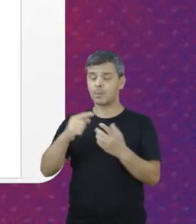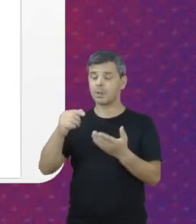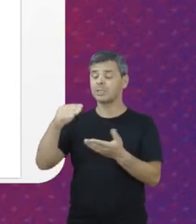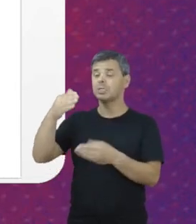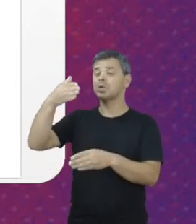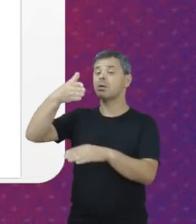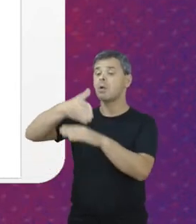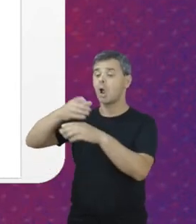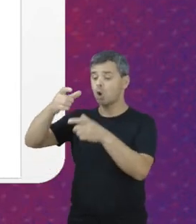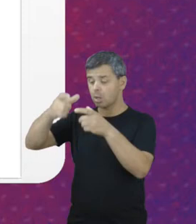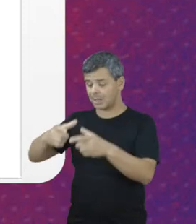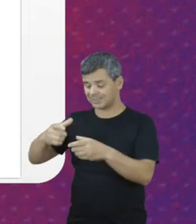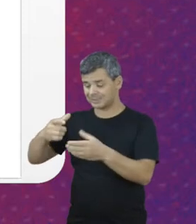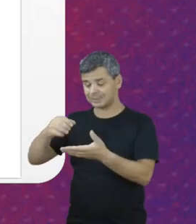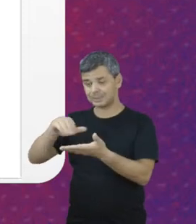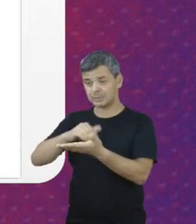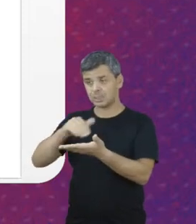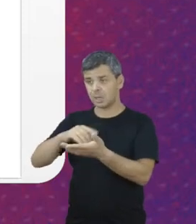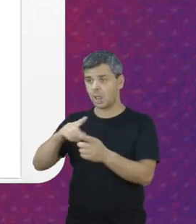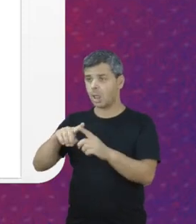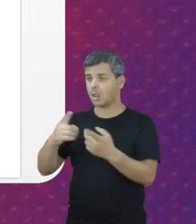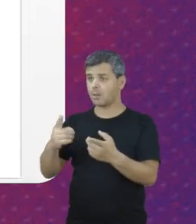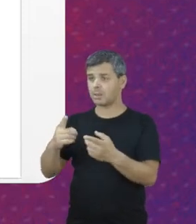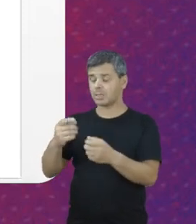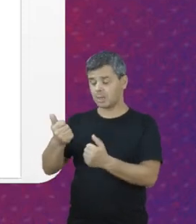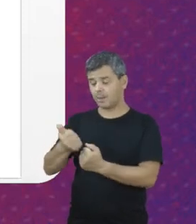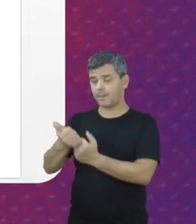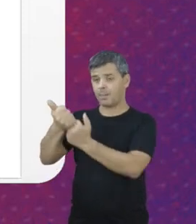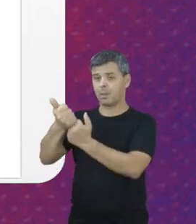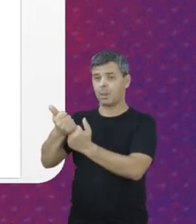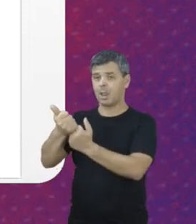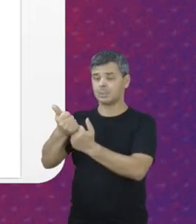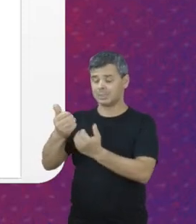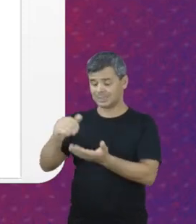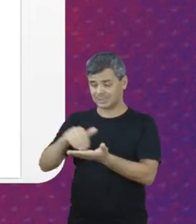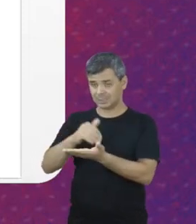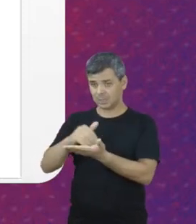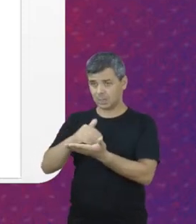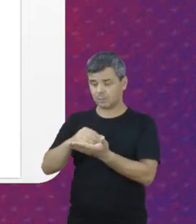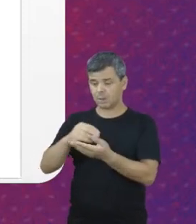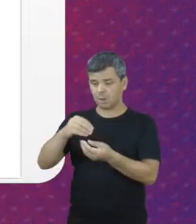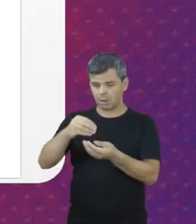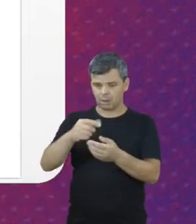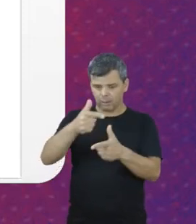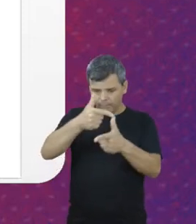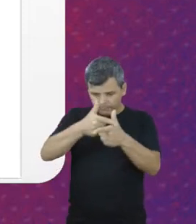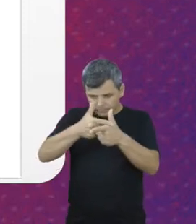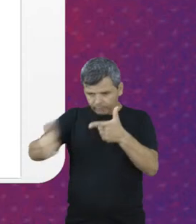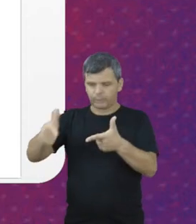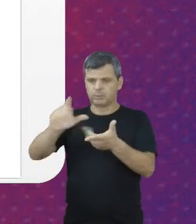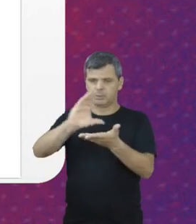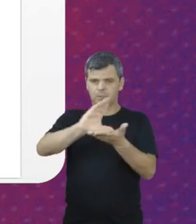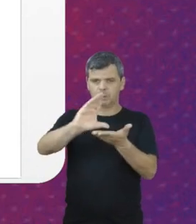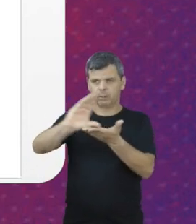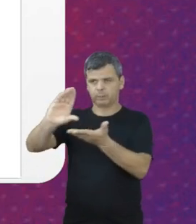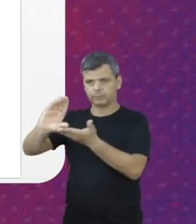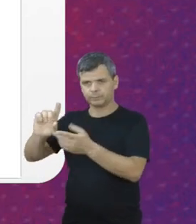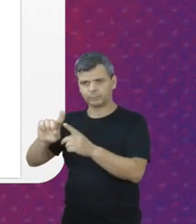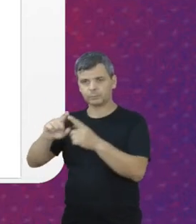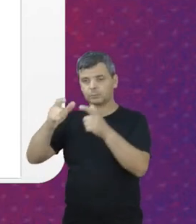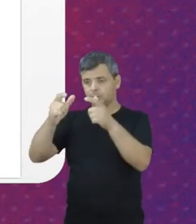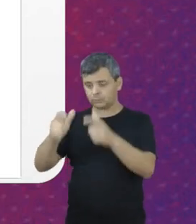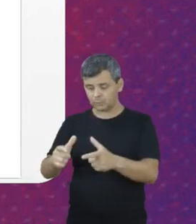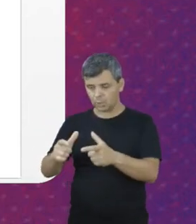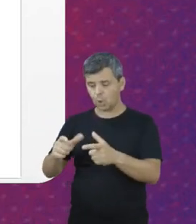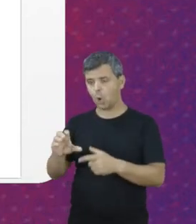Secretaria de Assistência, muitas vezes não chega nem na da mulher, a Secretaria de Assistência que divide esse recurso.